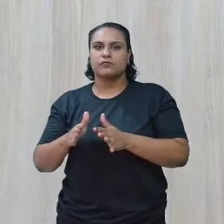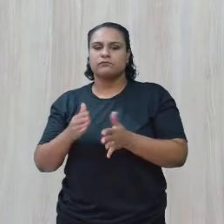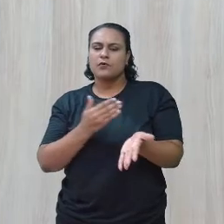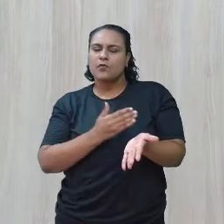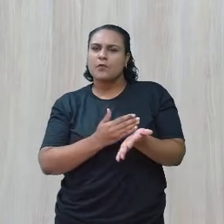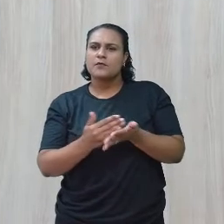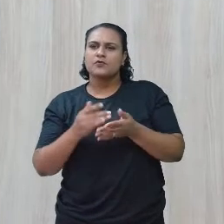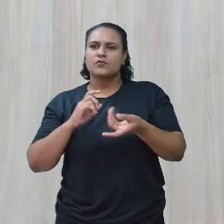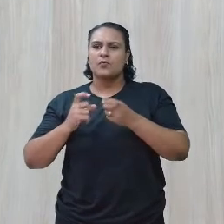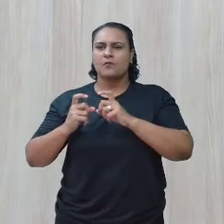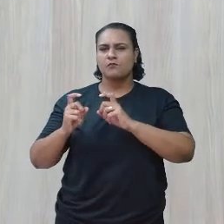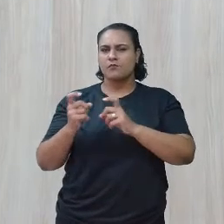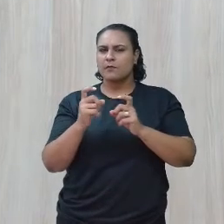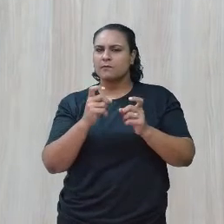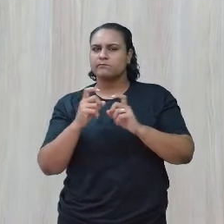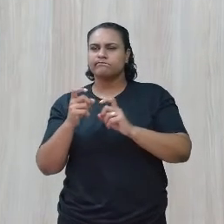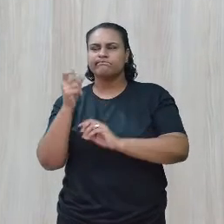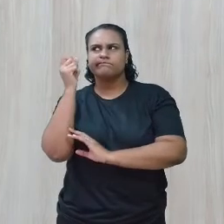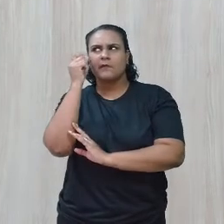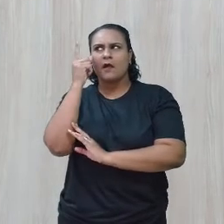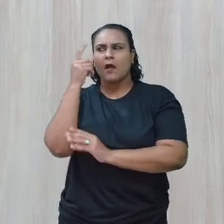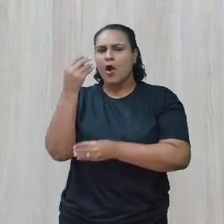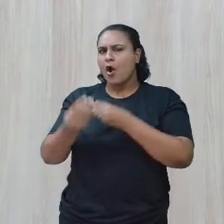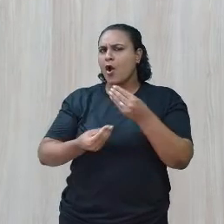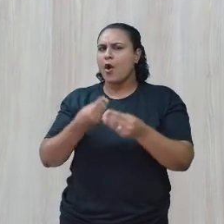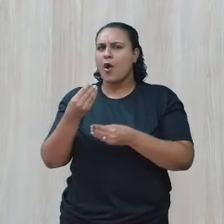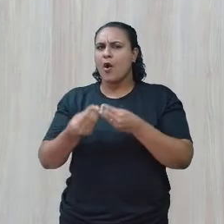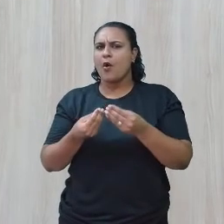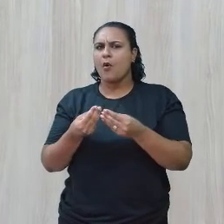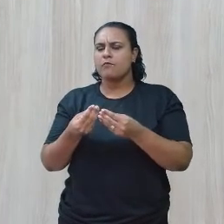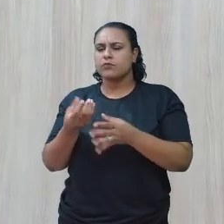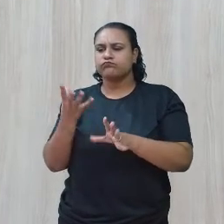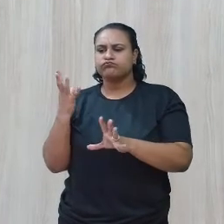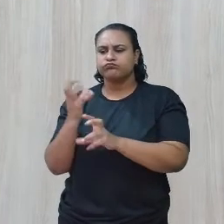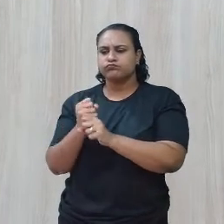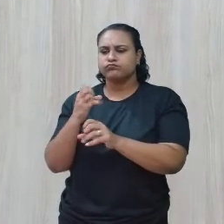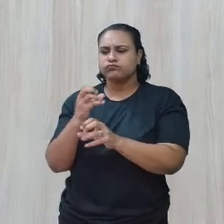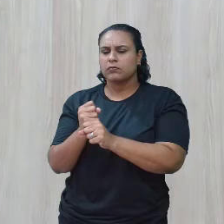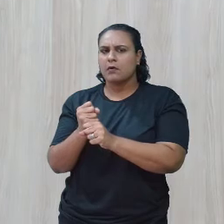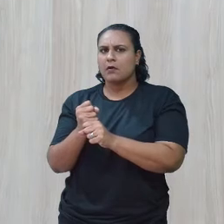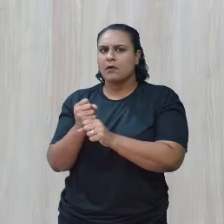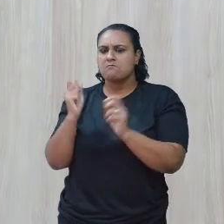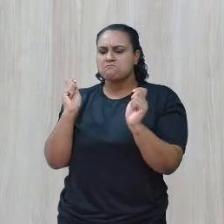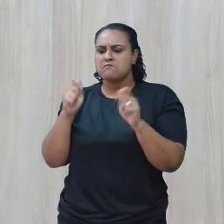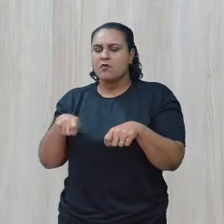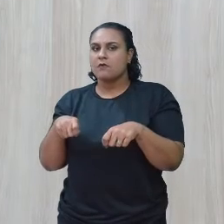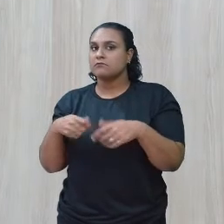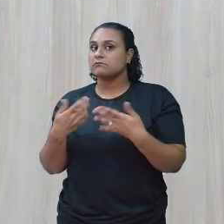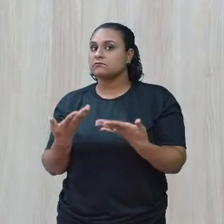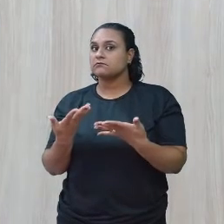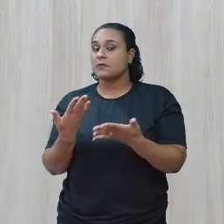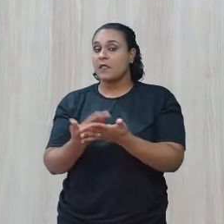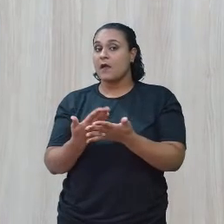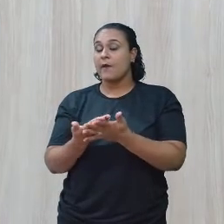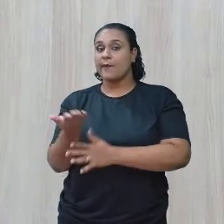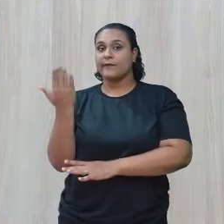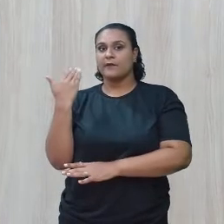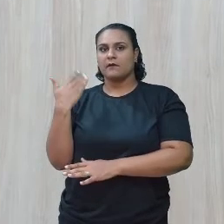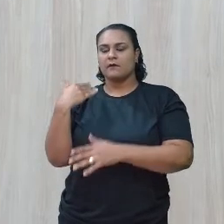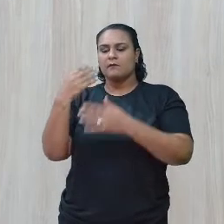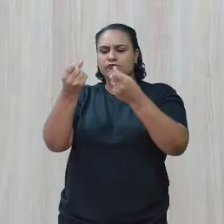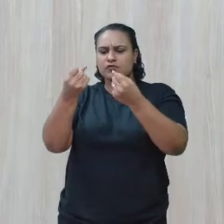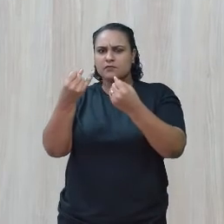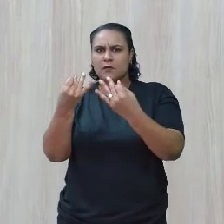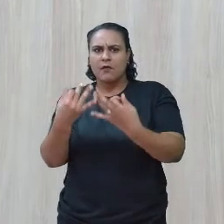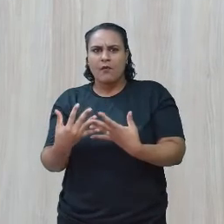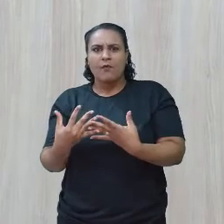discutir a partir da ideia, como é que a gente faz para contar possibilidades, né? Então na aula anterior a gente descreveu como é